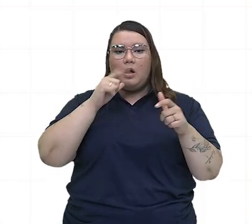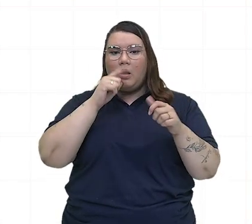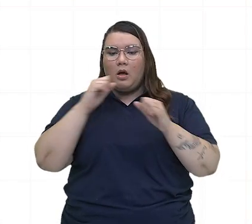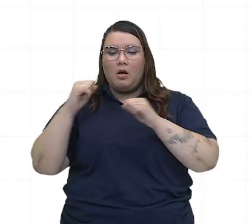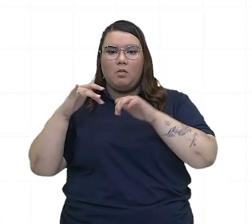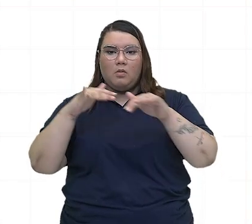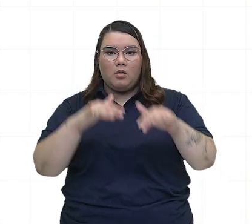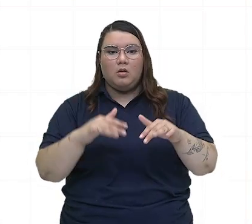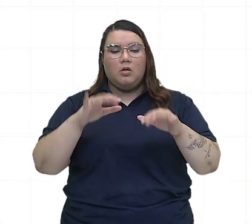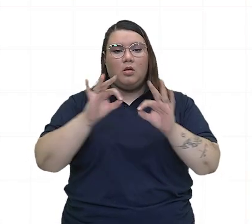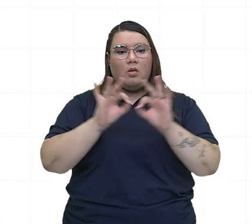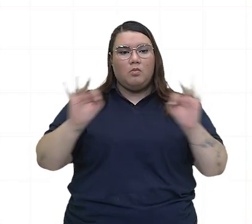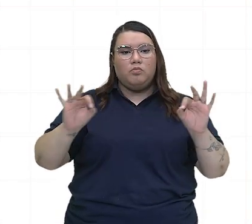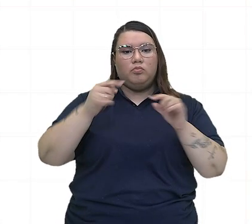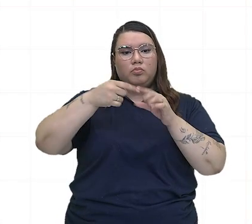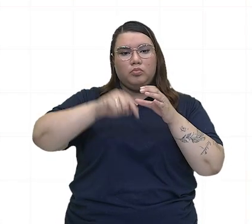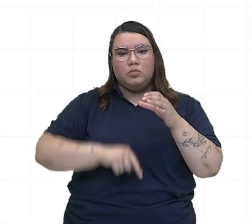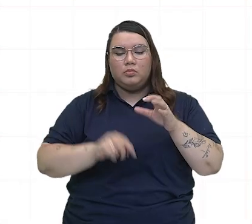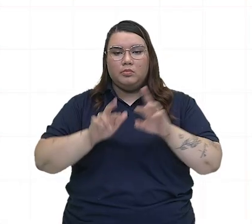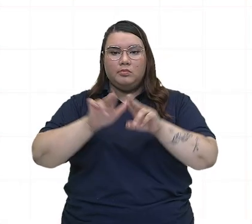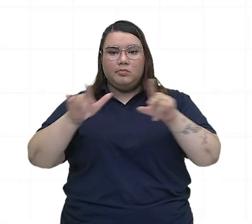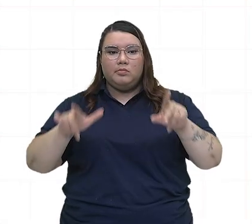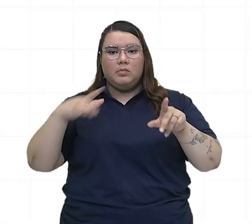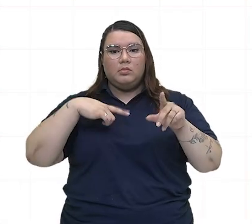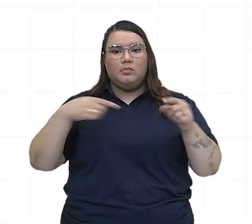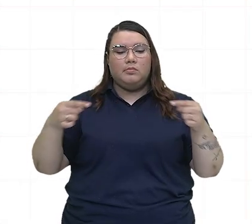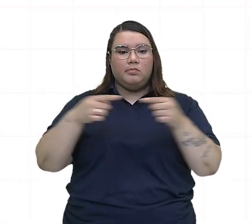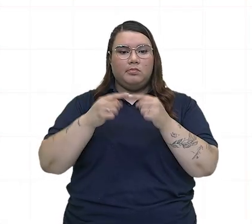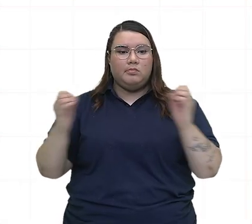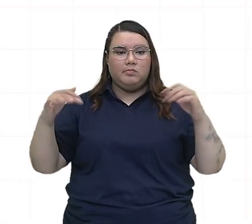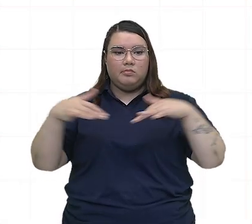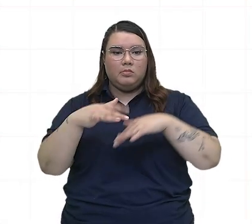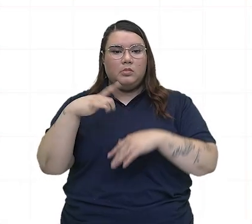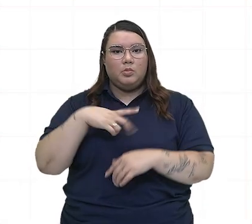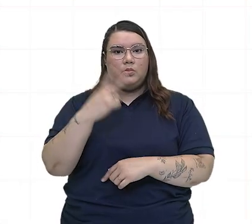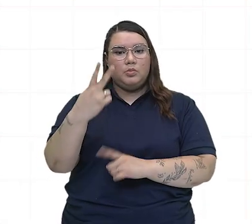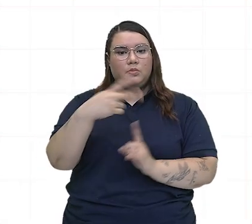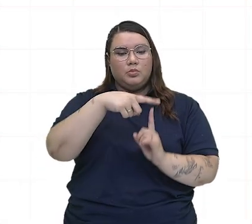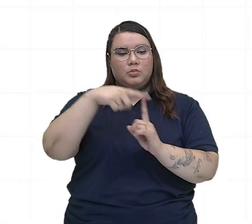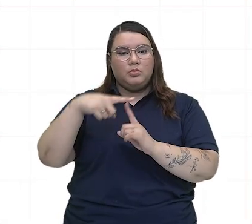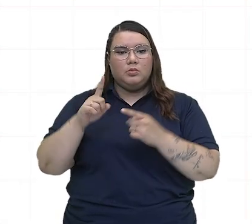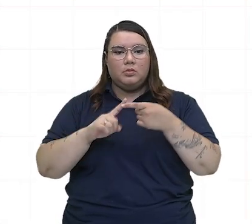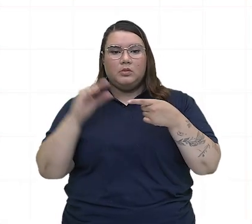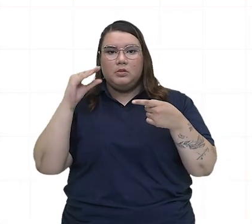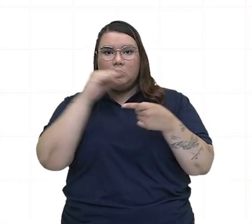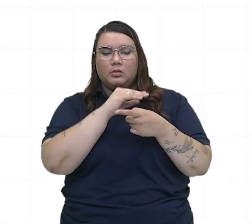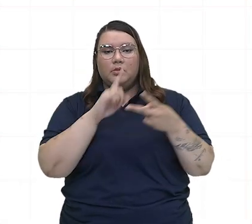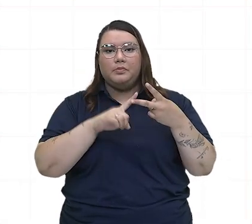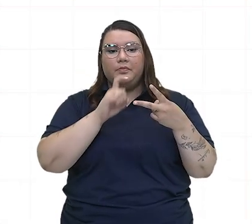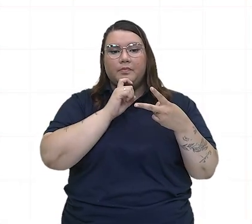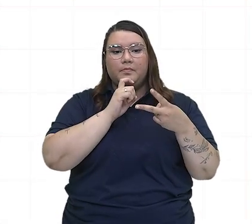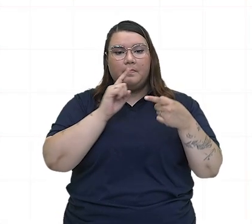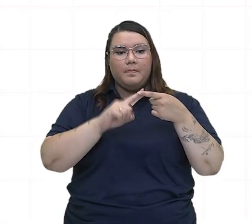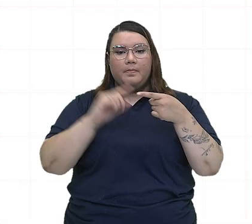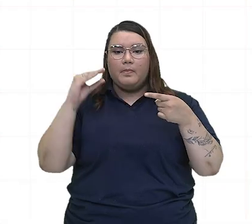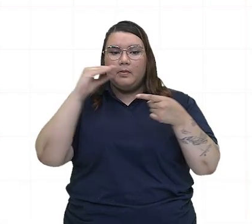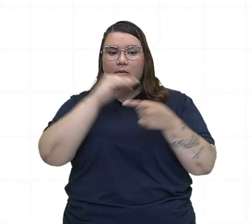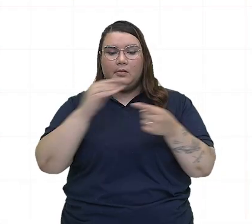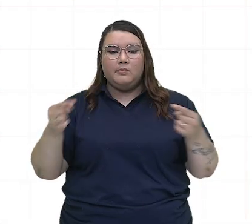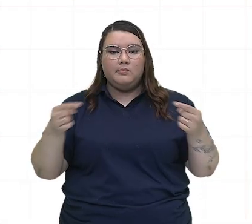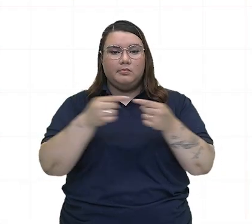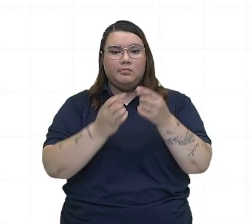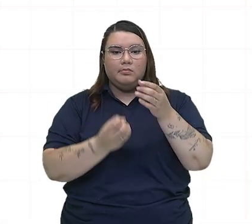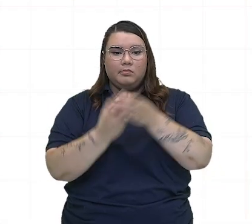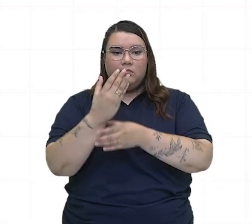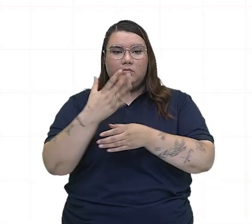se deslocar através dos oceanos. Vão existir também dois tipos de correntes oceânicas, as quentes e as frias. As quentes vão